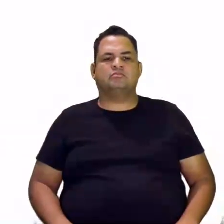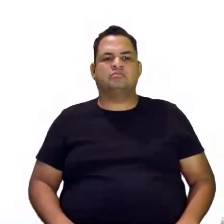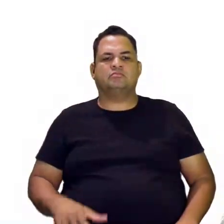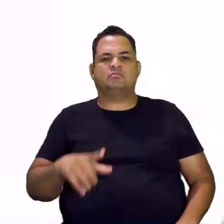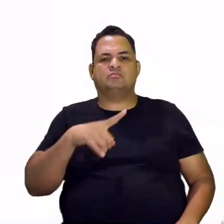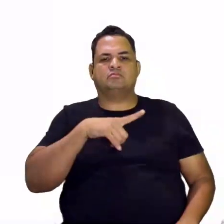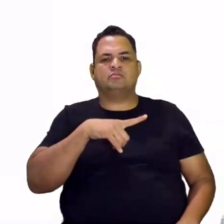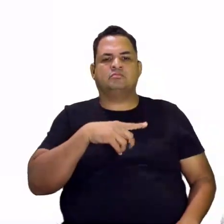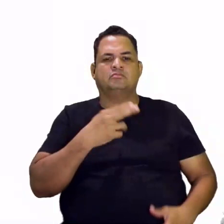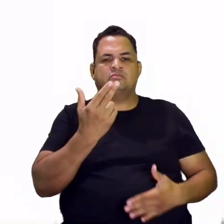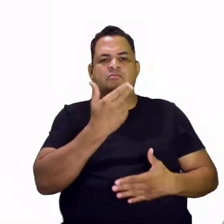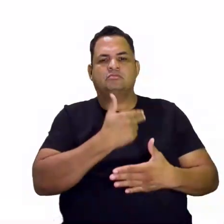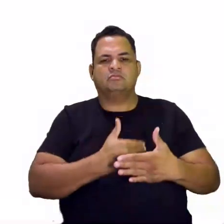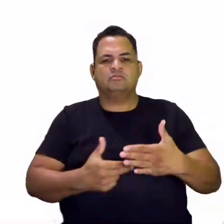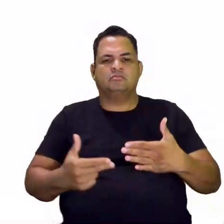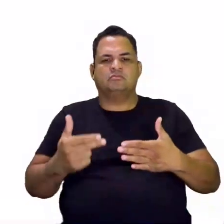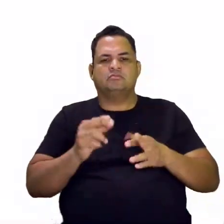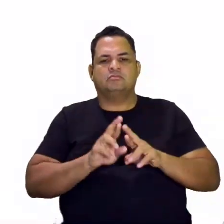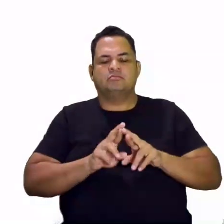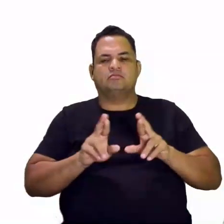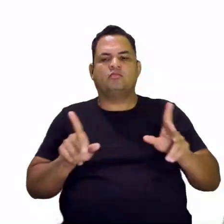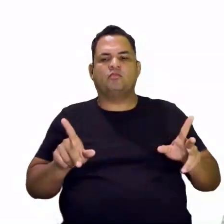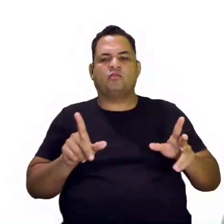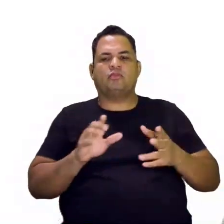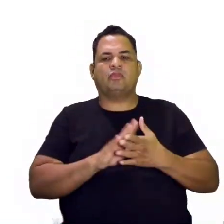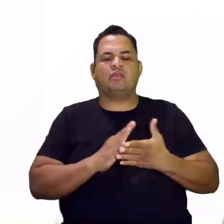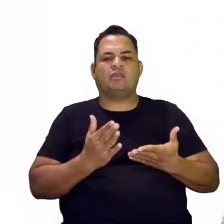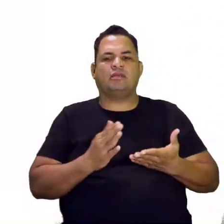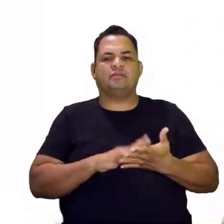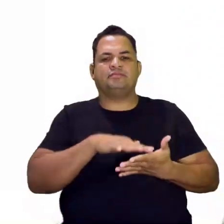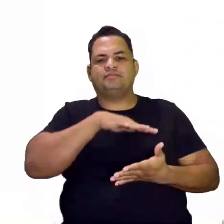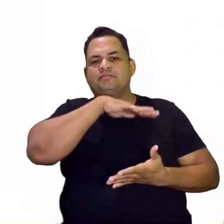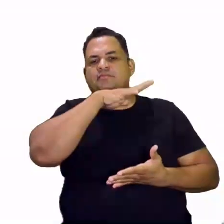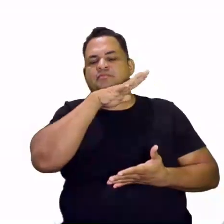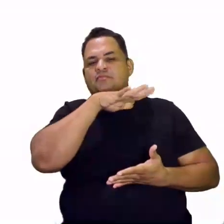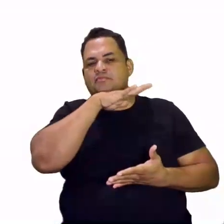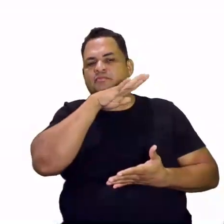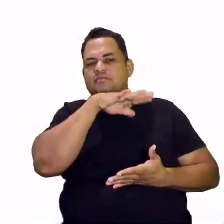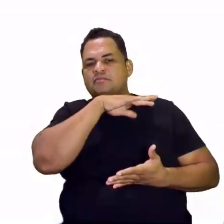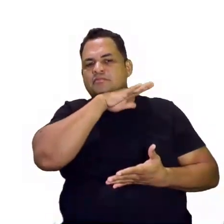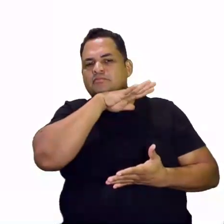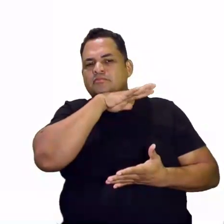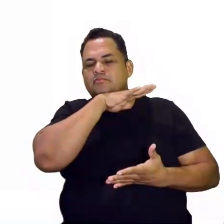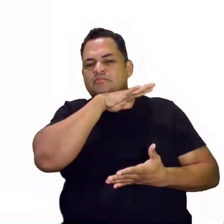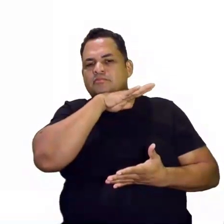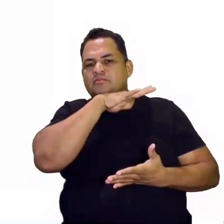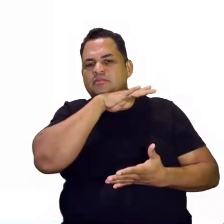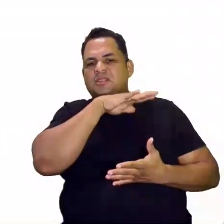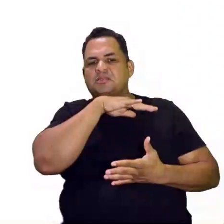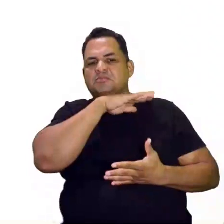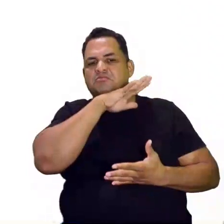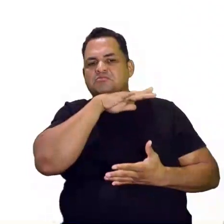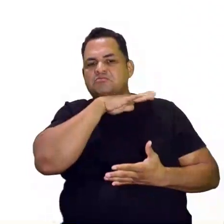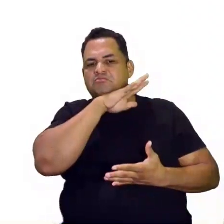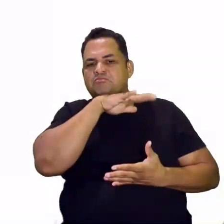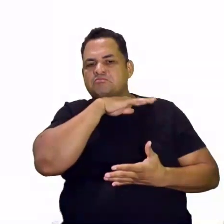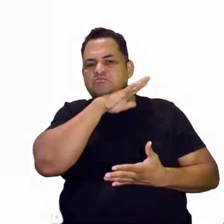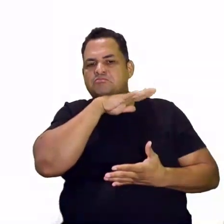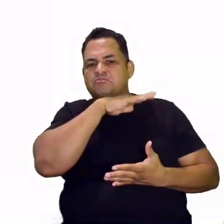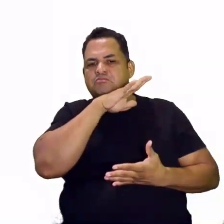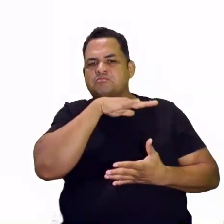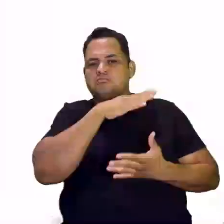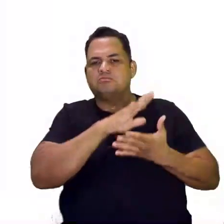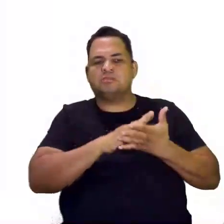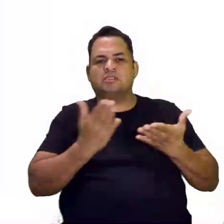você vê que o design delas são diferentes. A animal, ela é mais assim, circular, ela não é um círculo perfeito, mas ela é